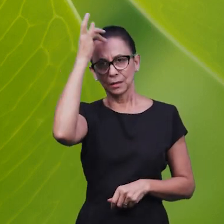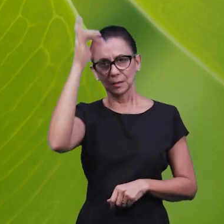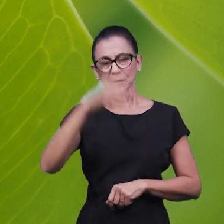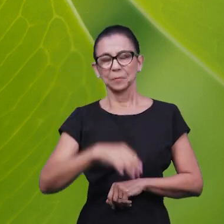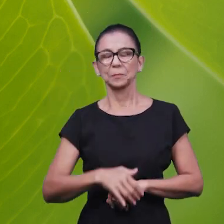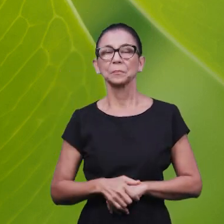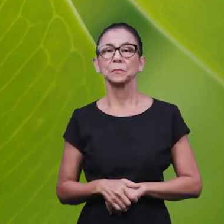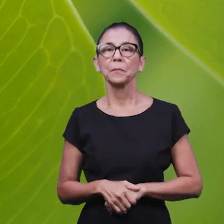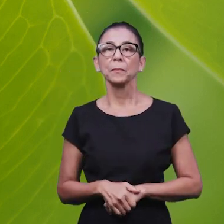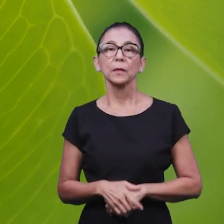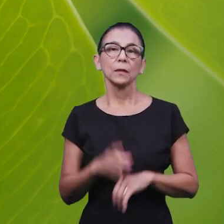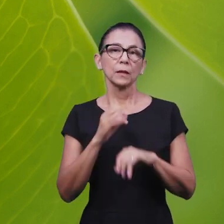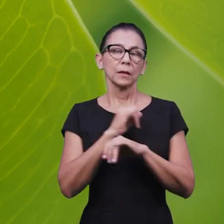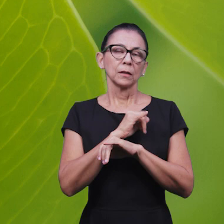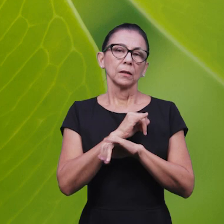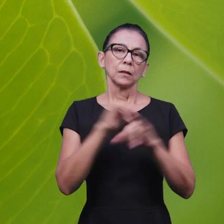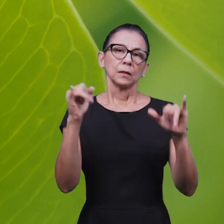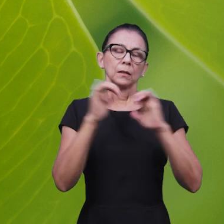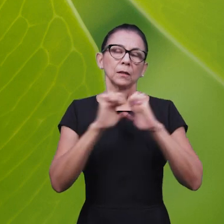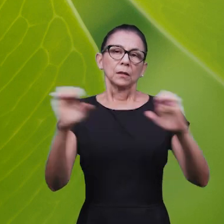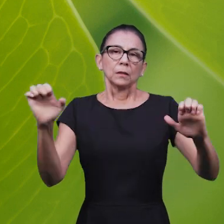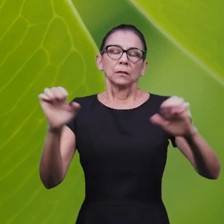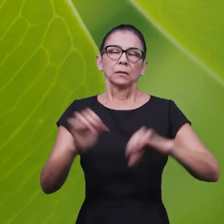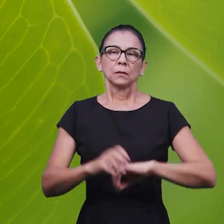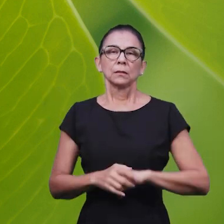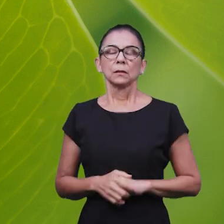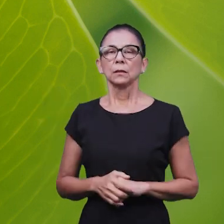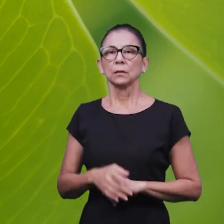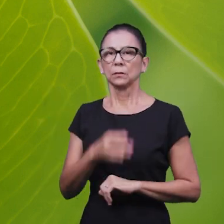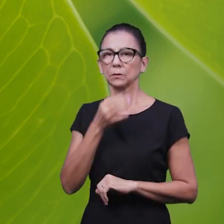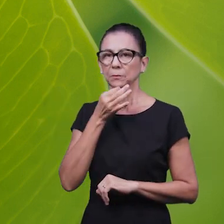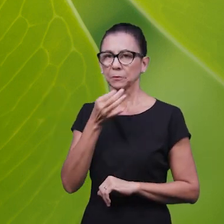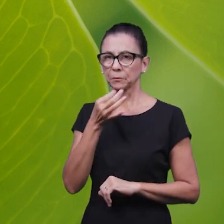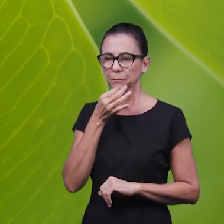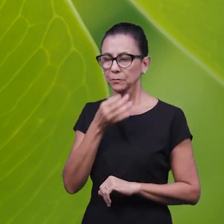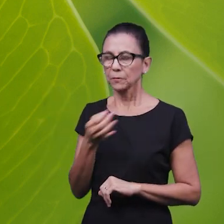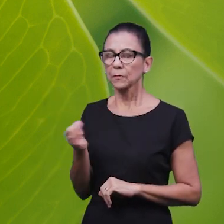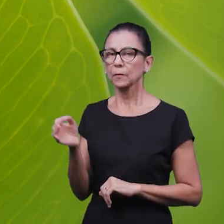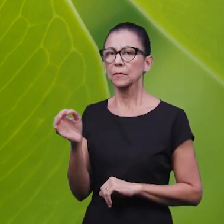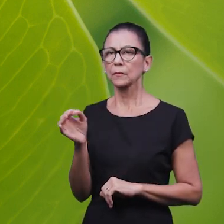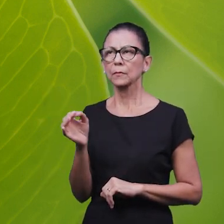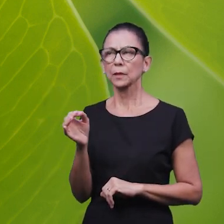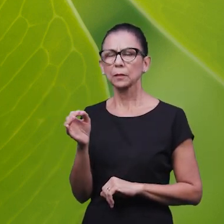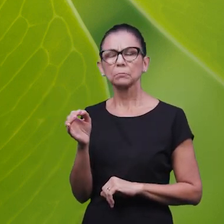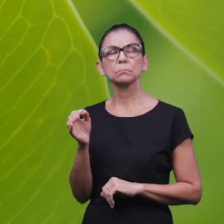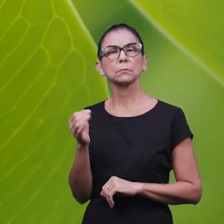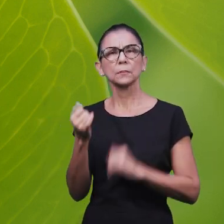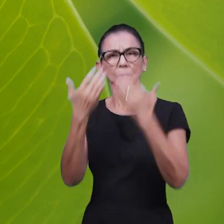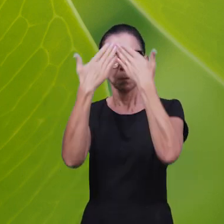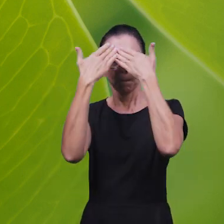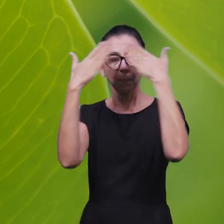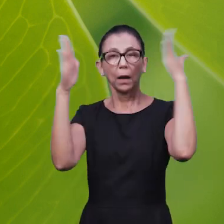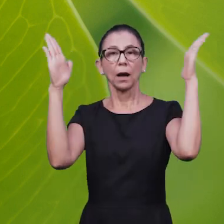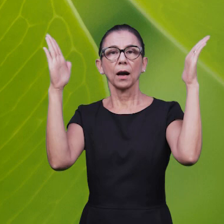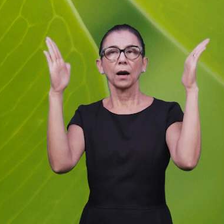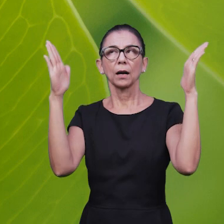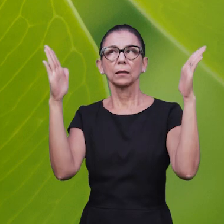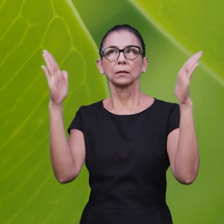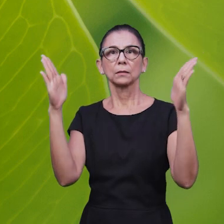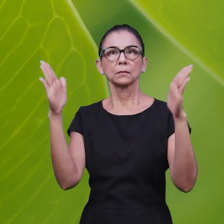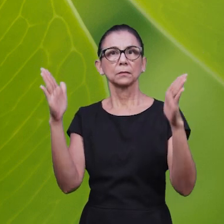sobre o programa Anunciando o Evangelho Eterno. Através dele, estamos conseguindo alcançar mistérios na palavra do